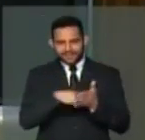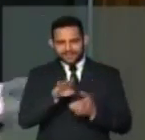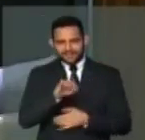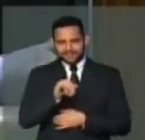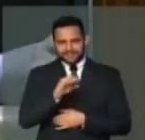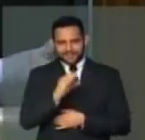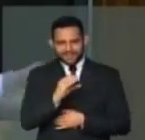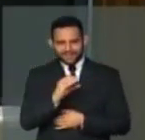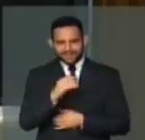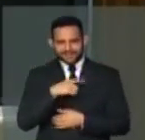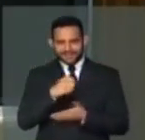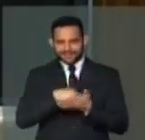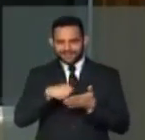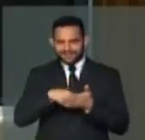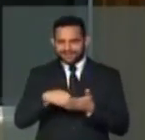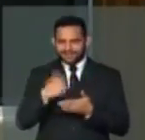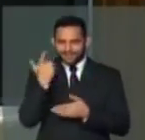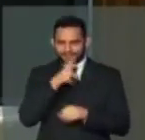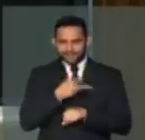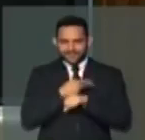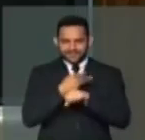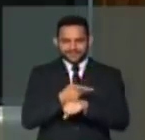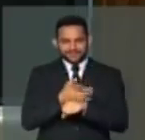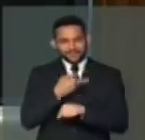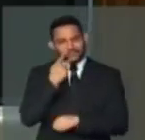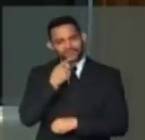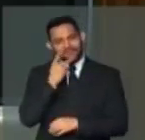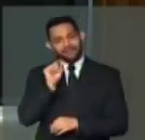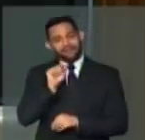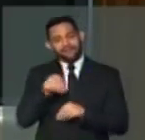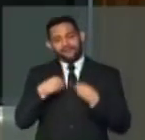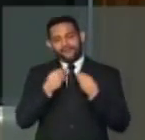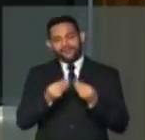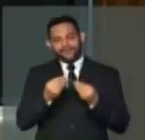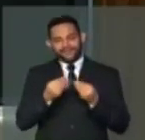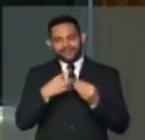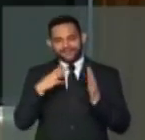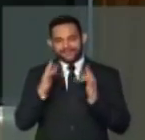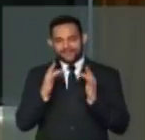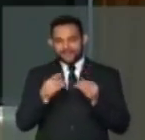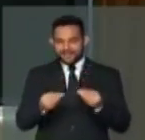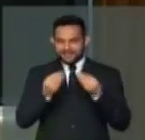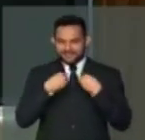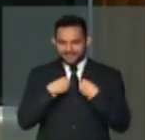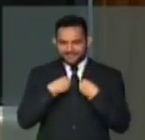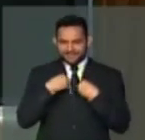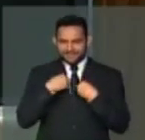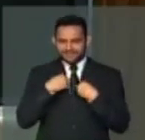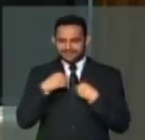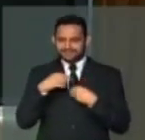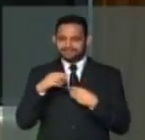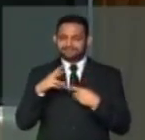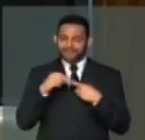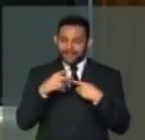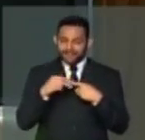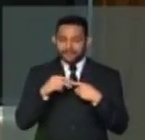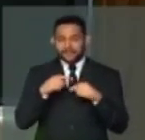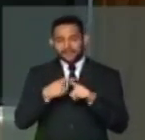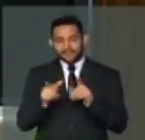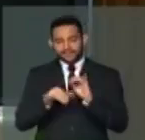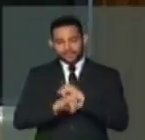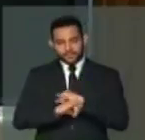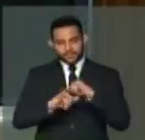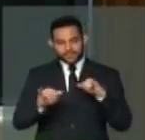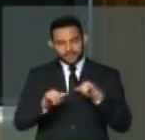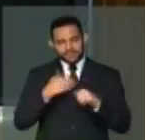Eu estava sem caneta, ganhei esse presente. Eu não vou dizer quem foi essa namorada que me deu essa caneta. Mas, Zanotto, antes do pronunciamento,